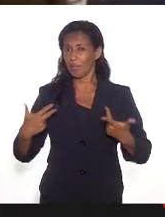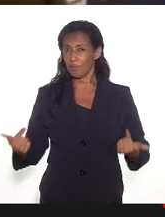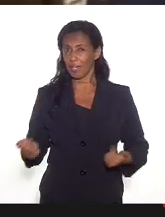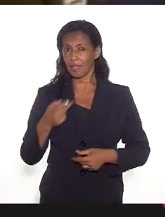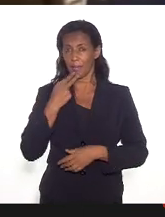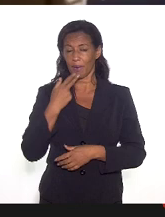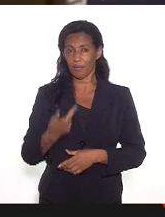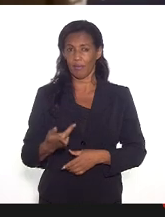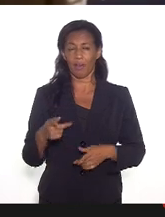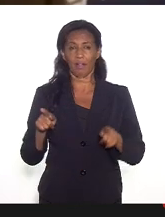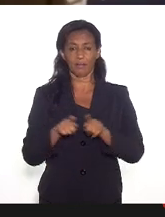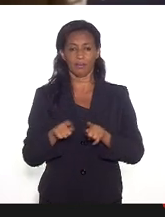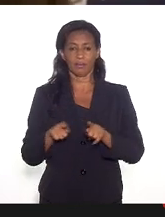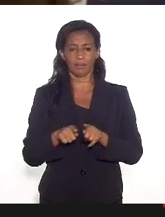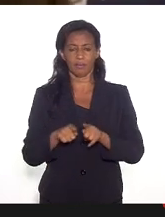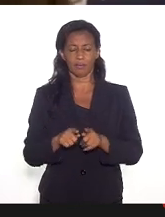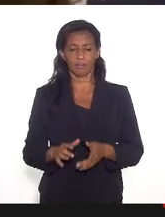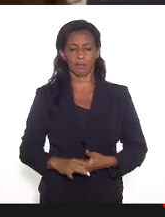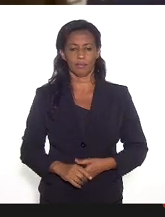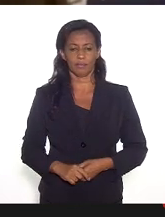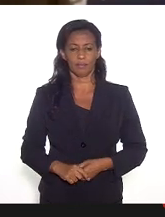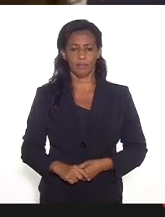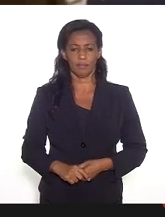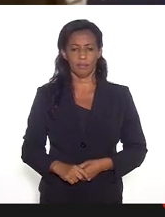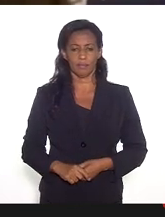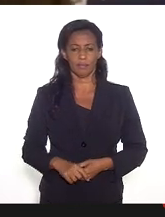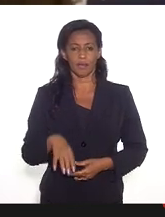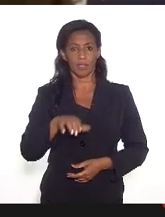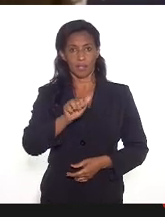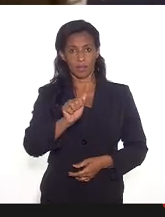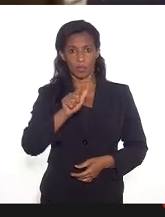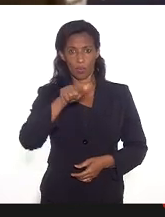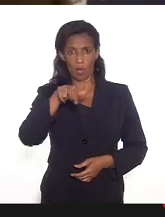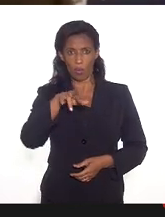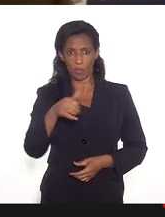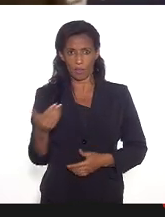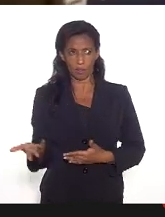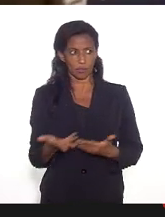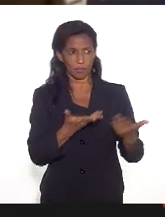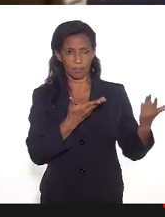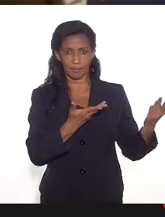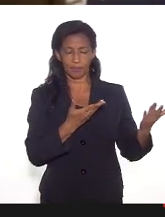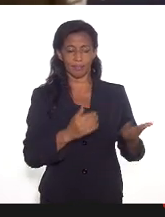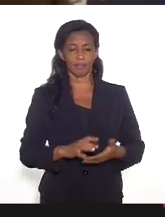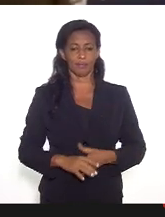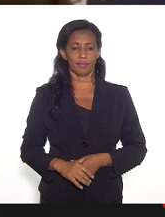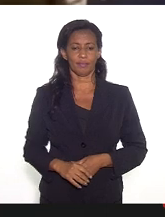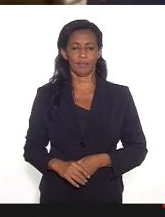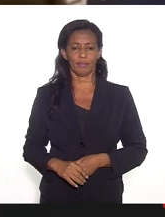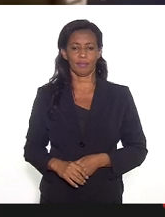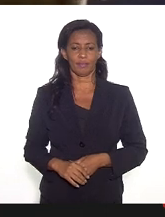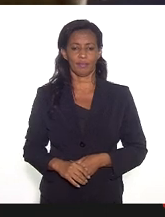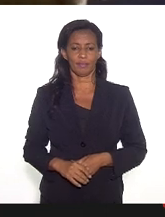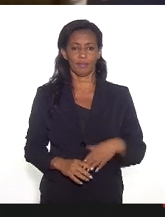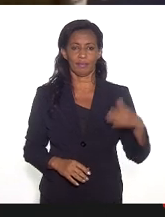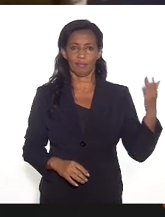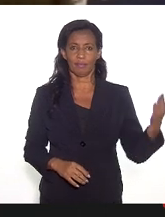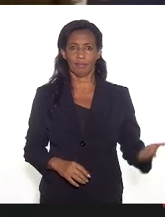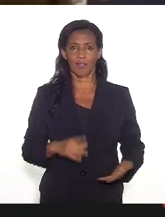para falar sobre isso, né? Se o almirante Hux me permite passar a bola para ele, que ele